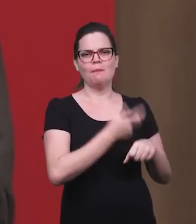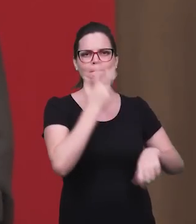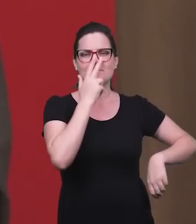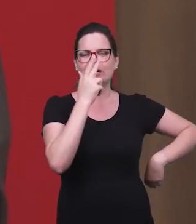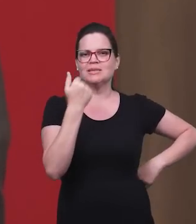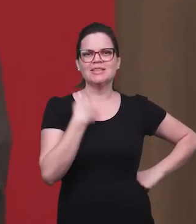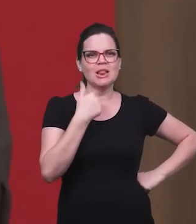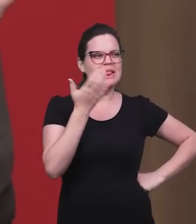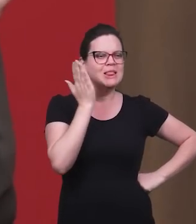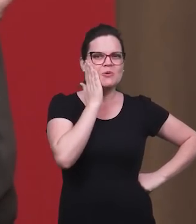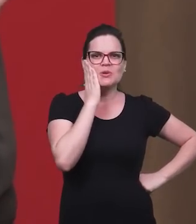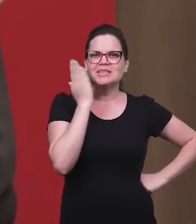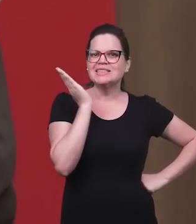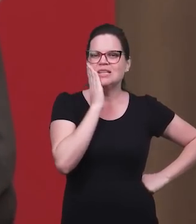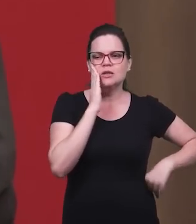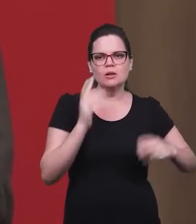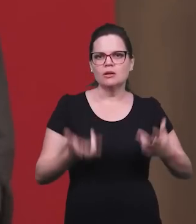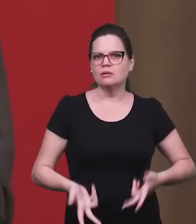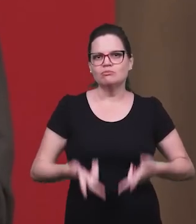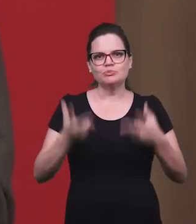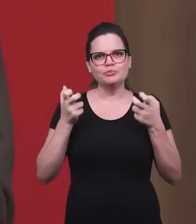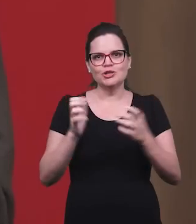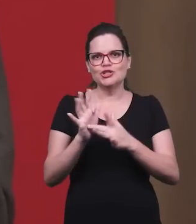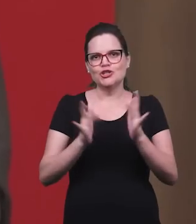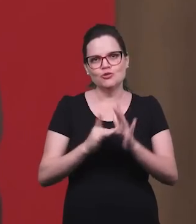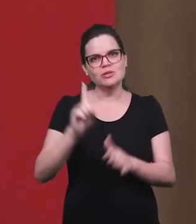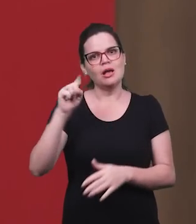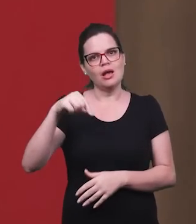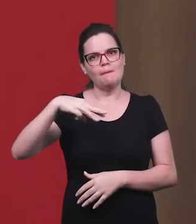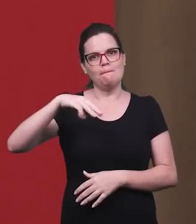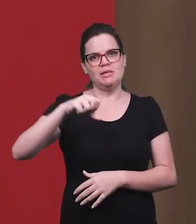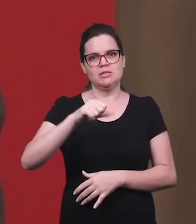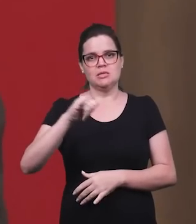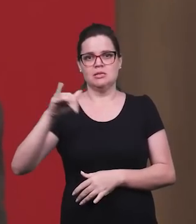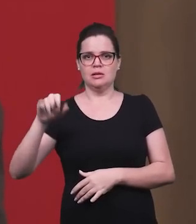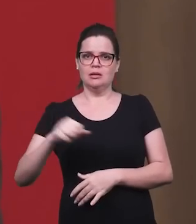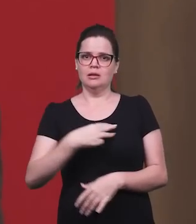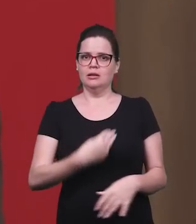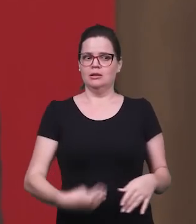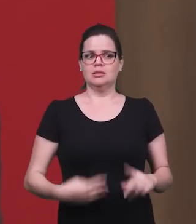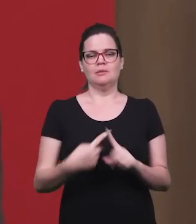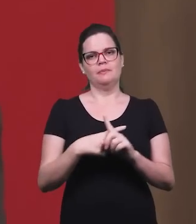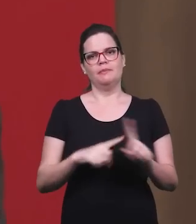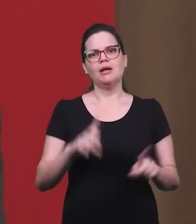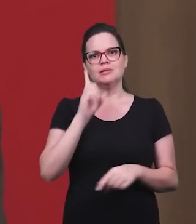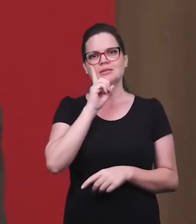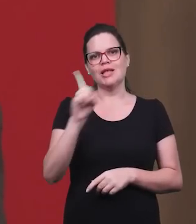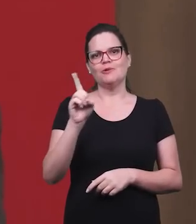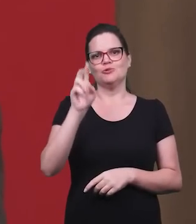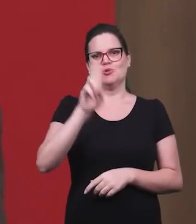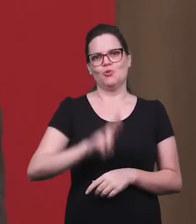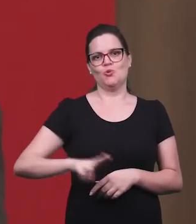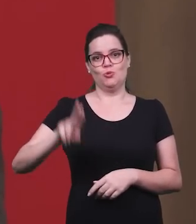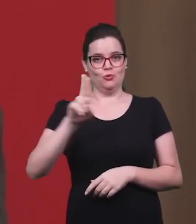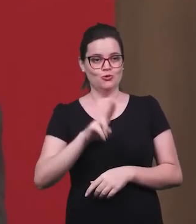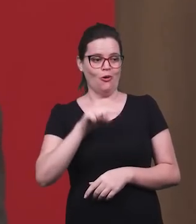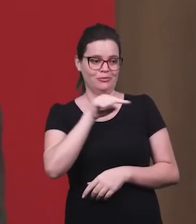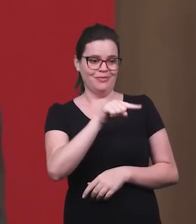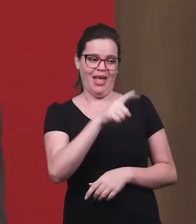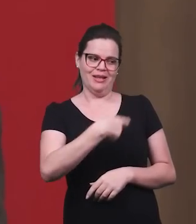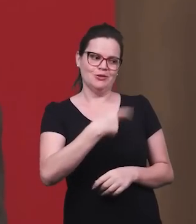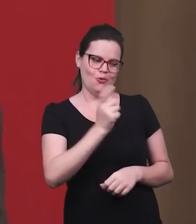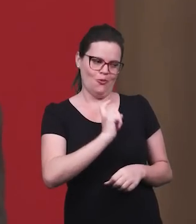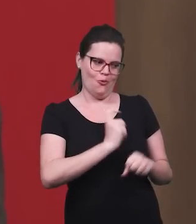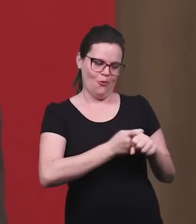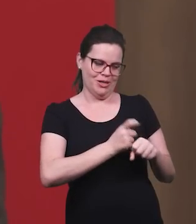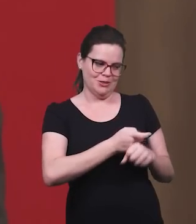as Escrituras, não reconhecer o Messias. Mas Deus usou isso para a salvação dos gentios, das outras gentes que não são